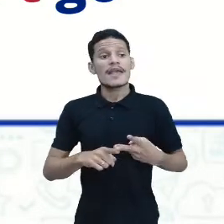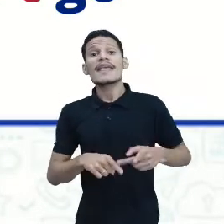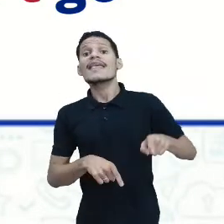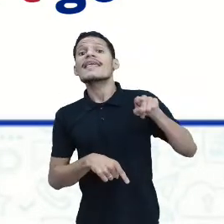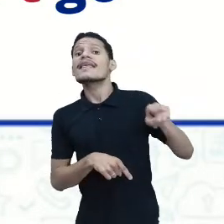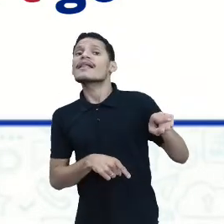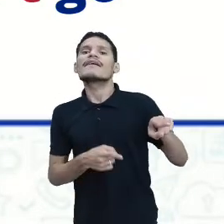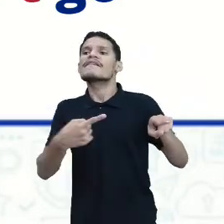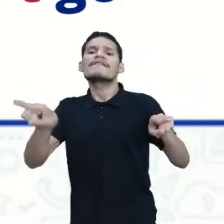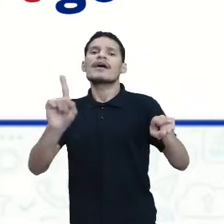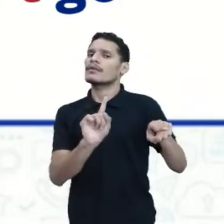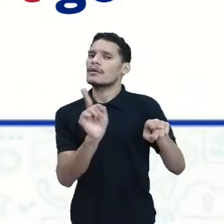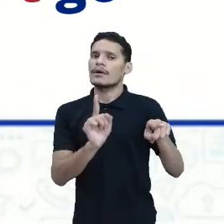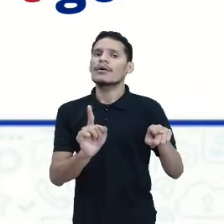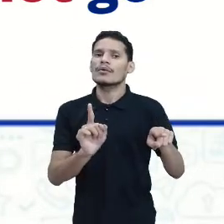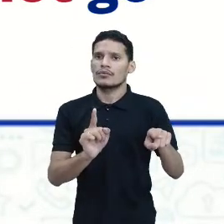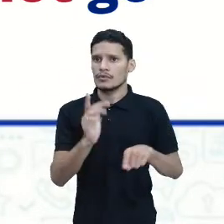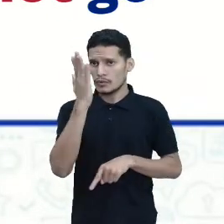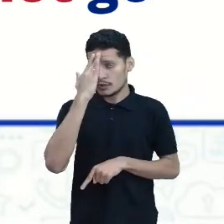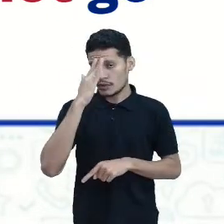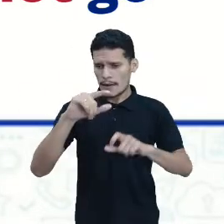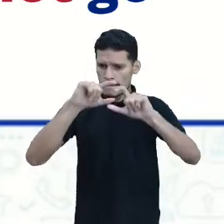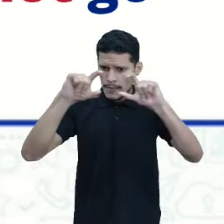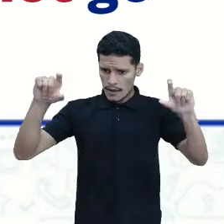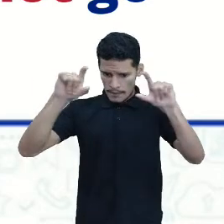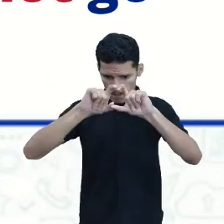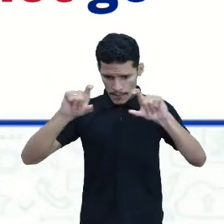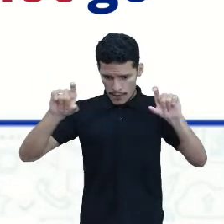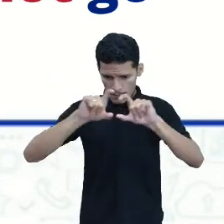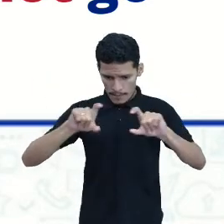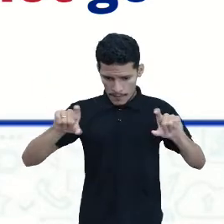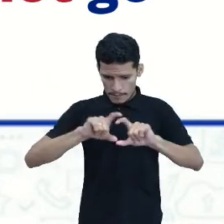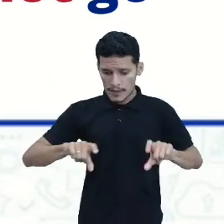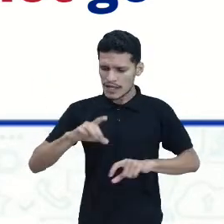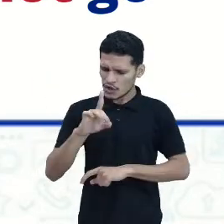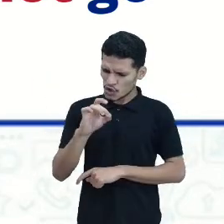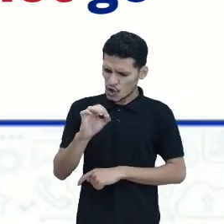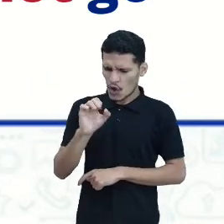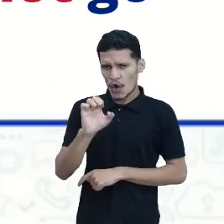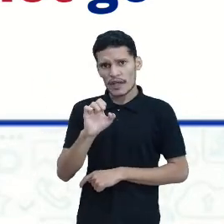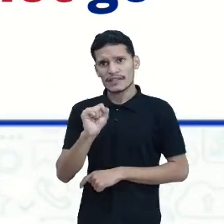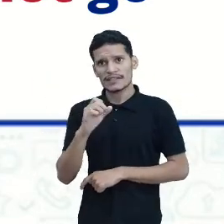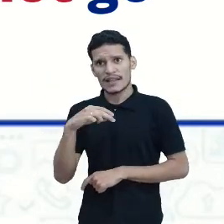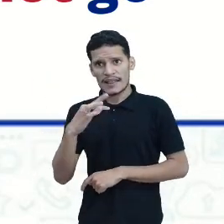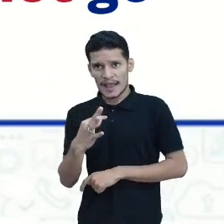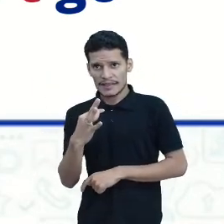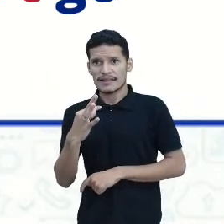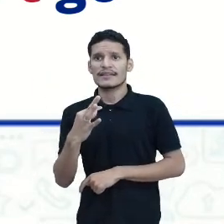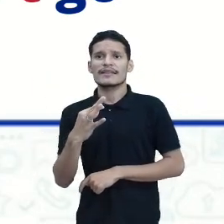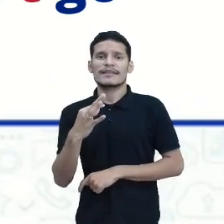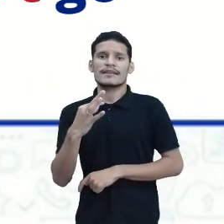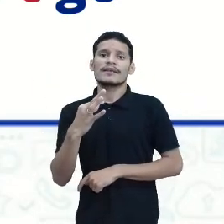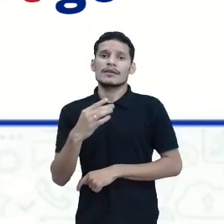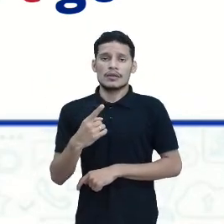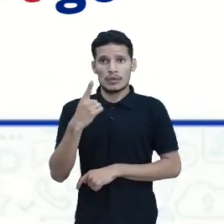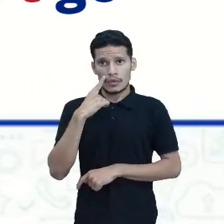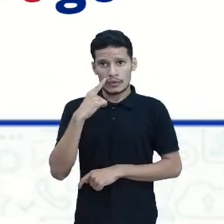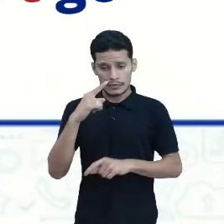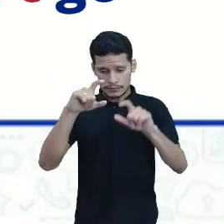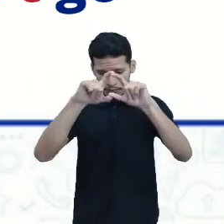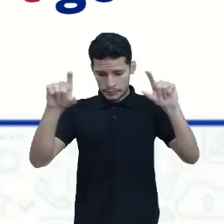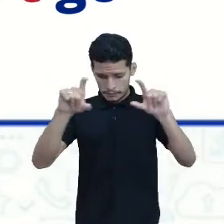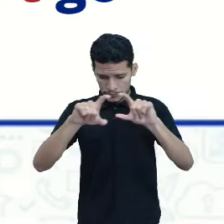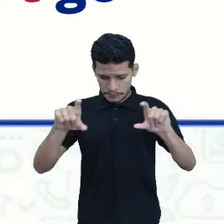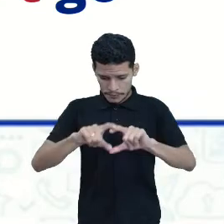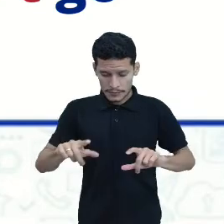he doesn't go. Então atenção para o does not. Por quê? É o does mais o not, does not, tá?